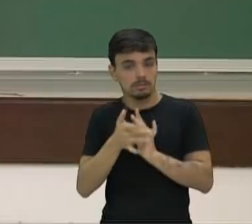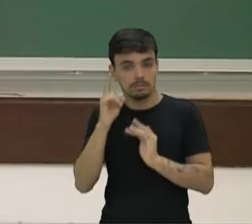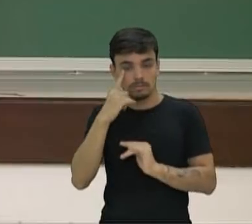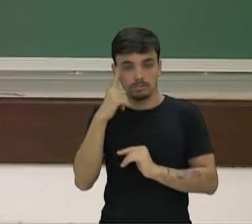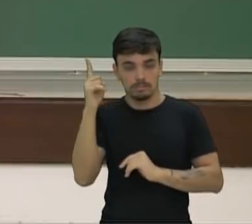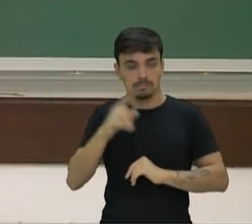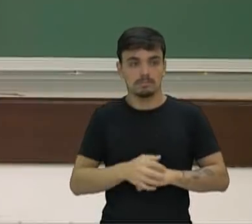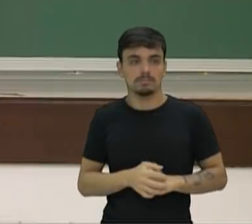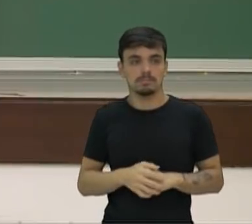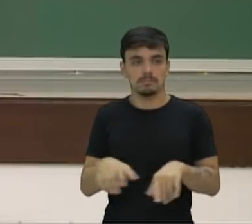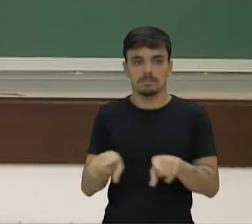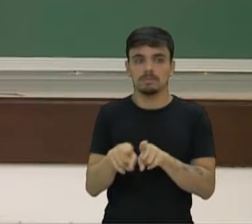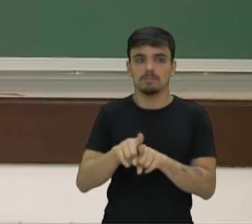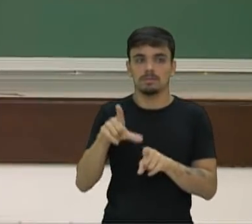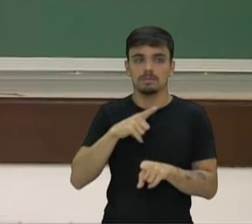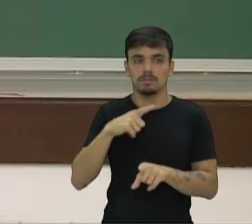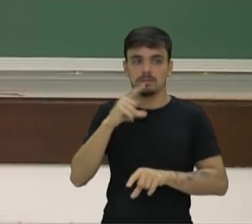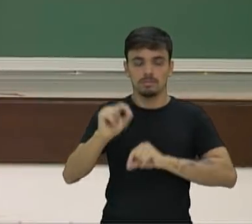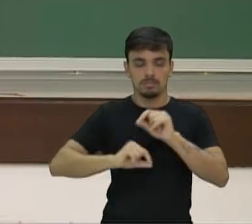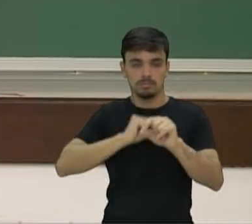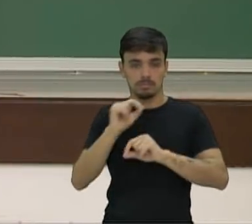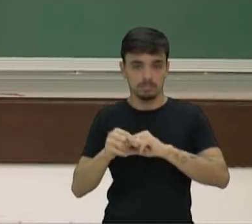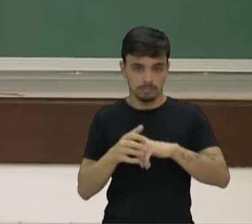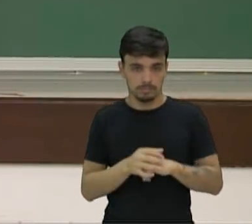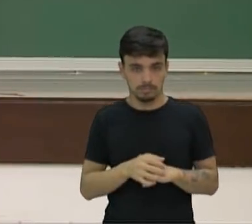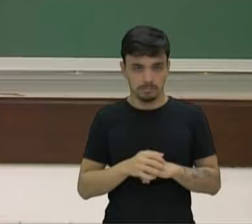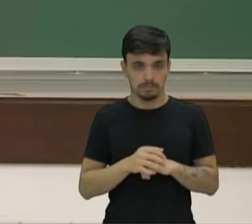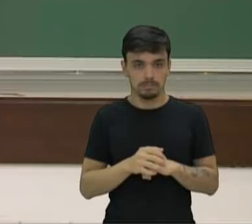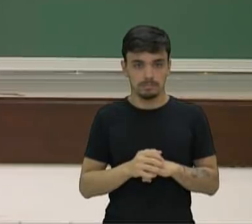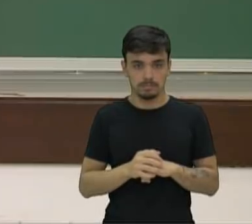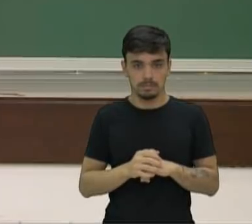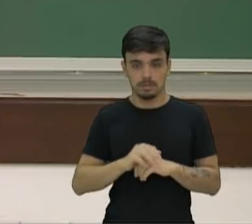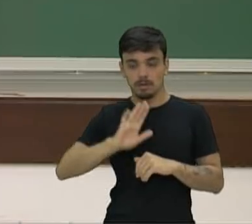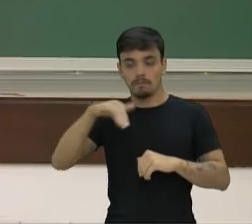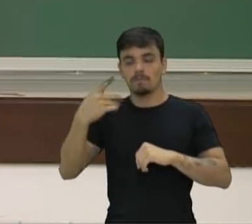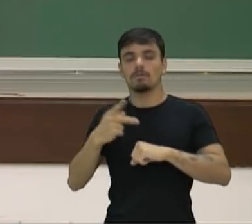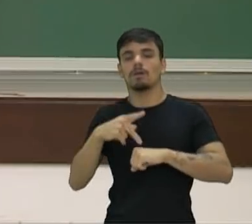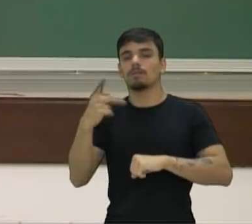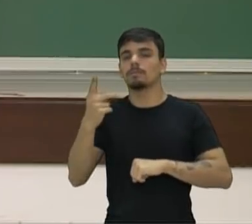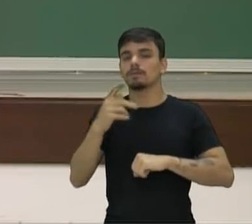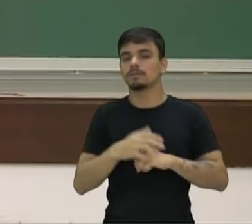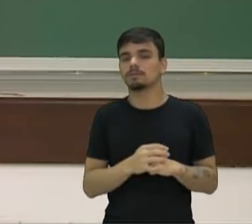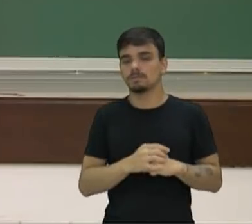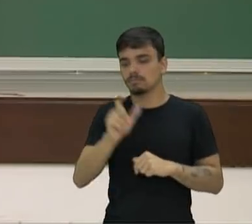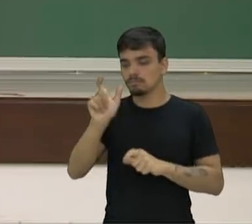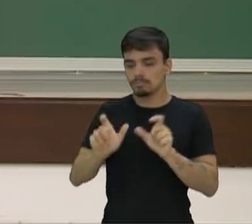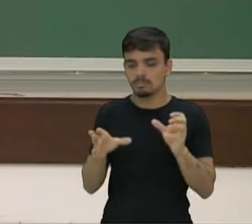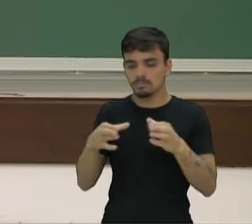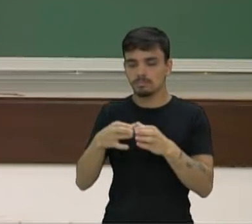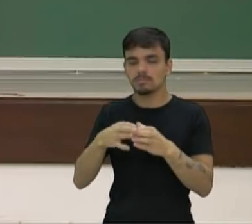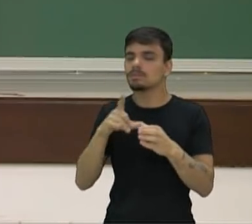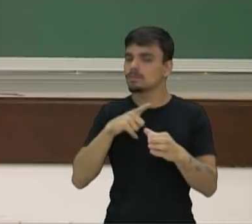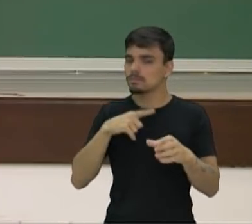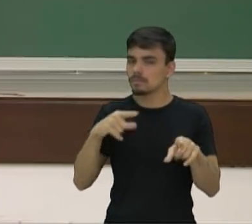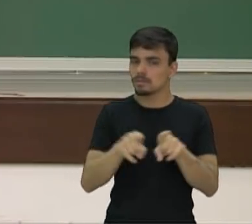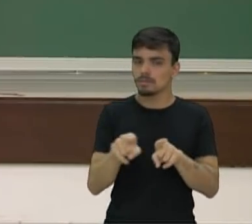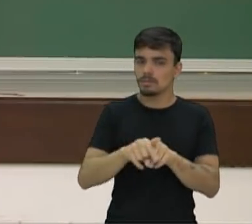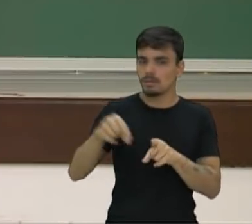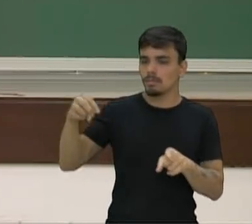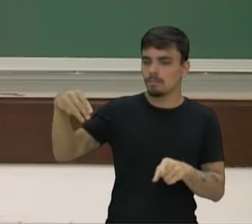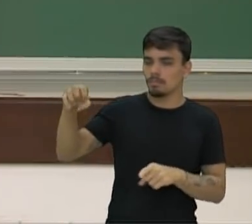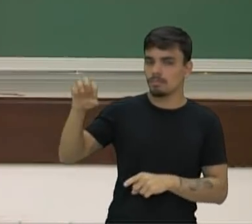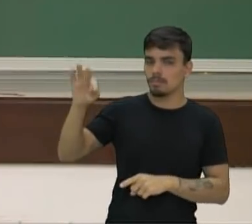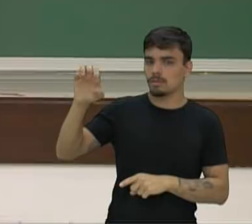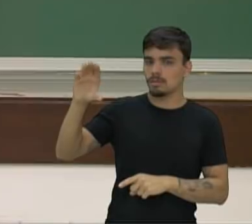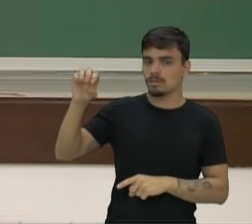periecos dentro da sociedade espartana, que eram os estrangeiros, também entram nessa modalidade dos metecos